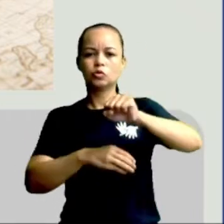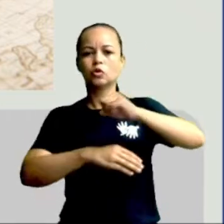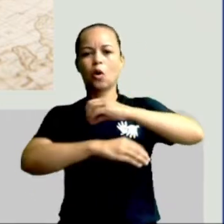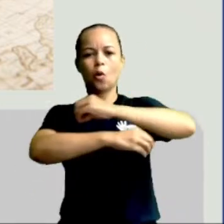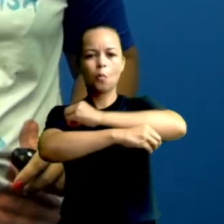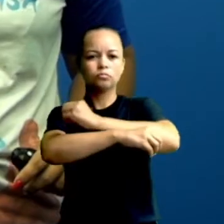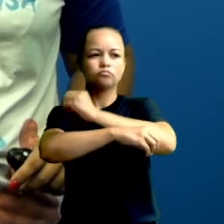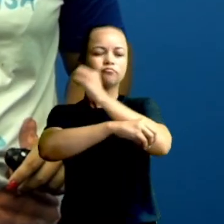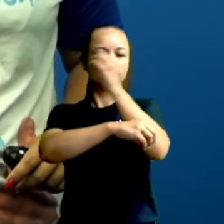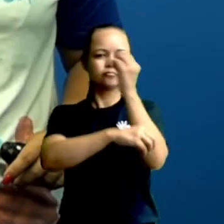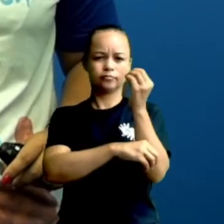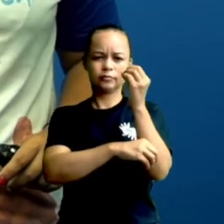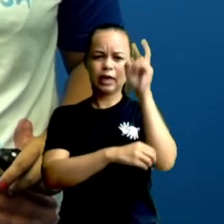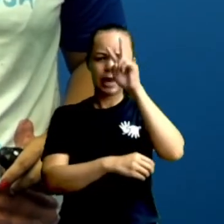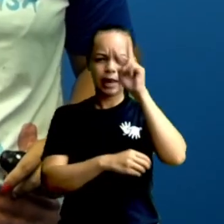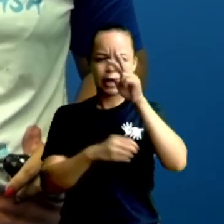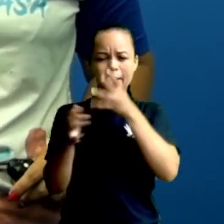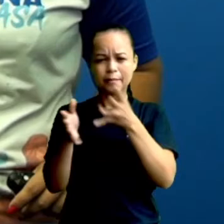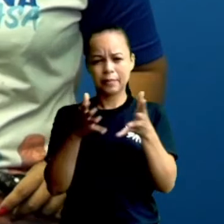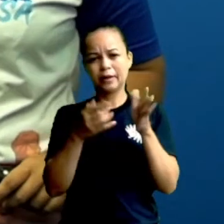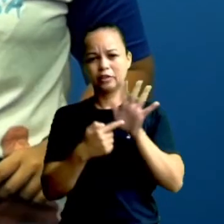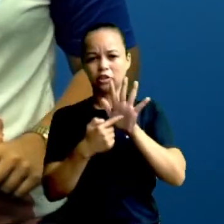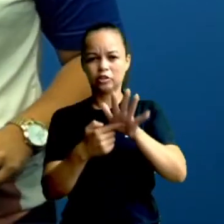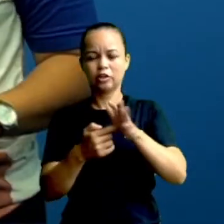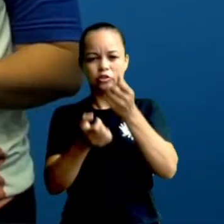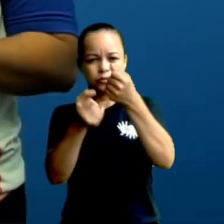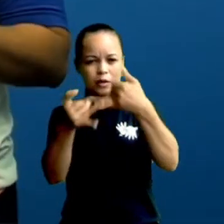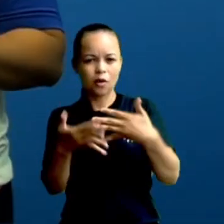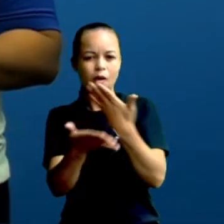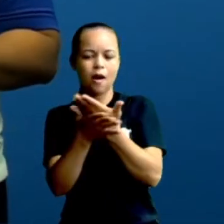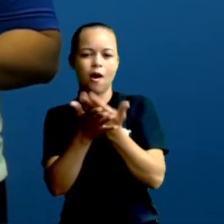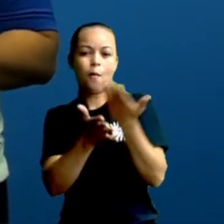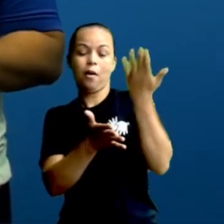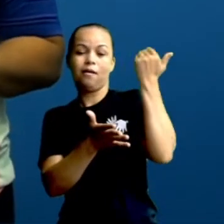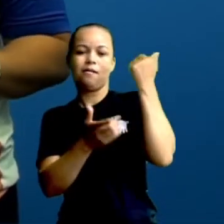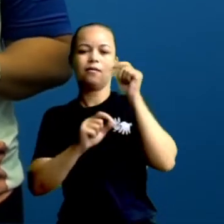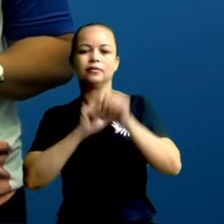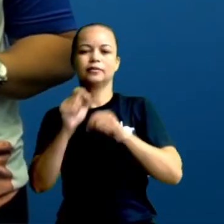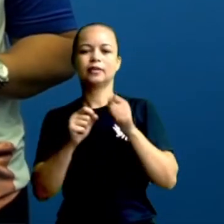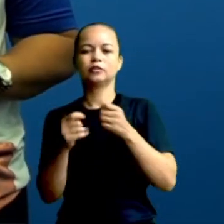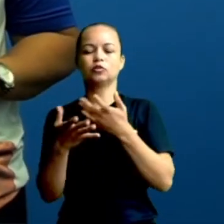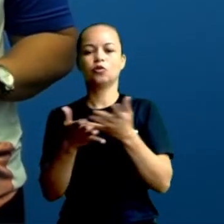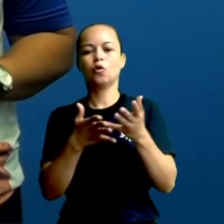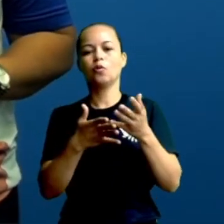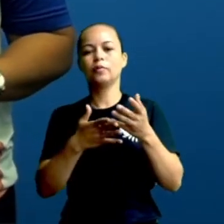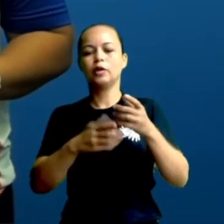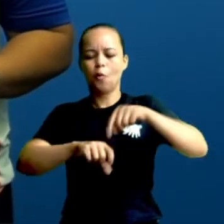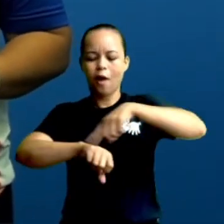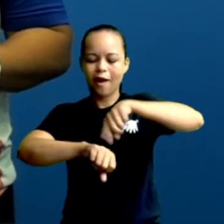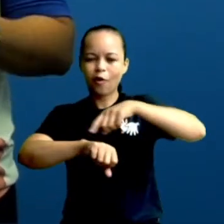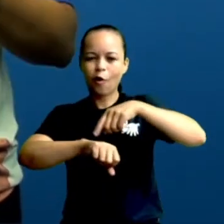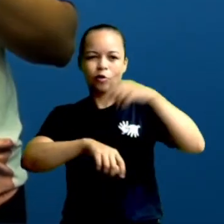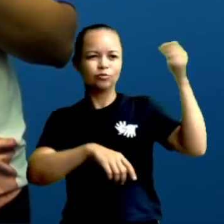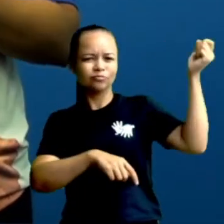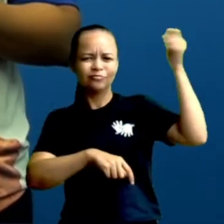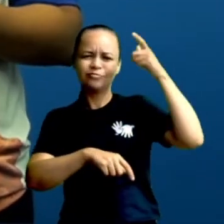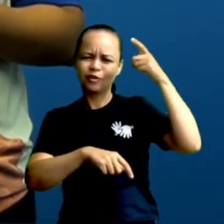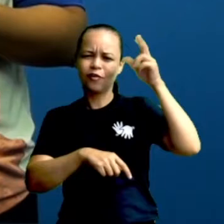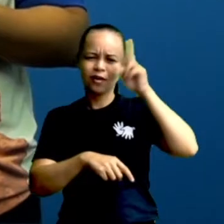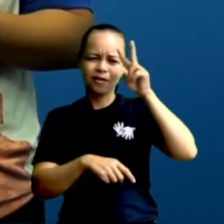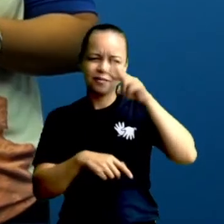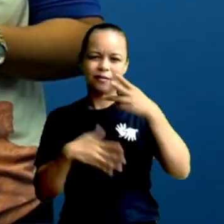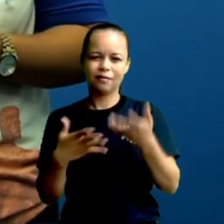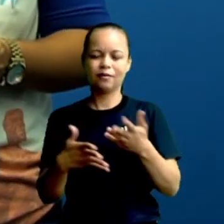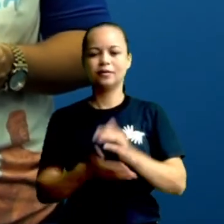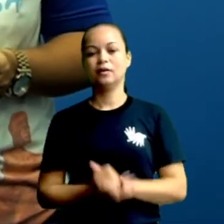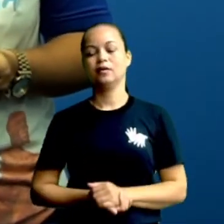sobre o relógio do Sol? Pronto, a bússola solar, ela funciona mais ou menos como o relógio do Sol. Onde você colocar